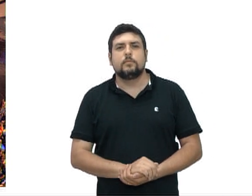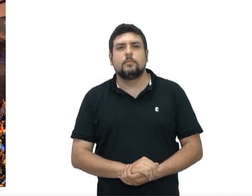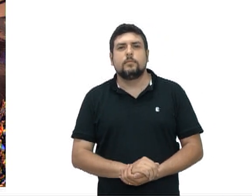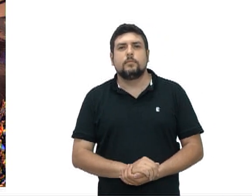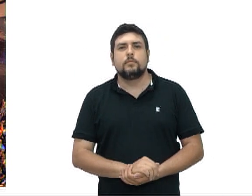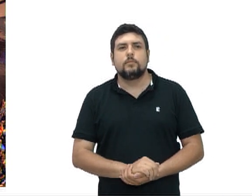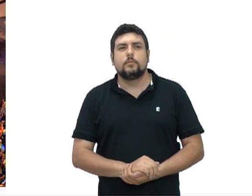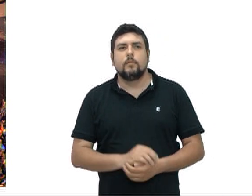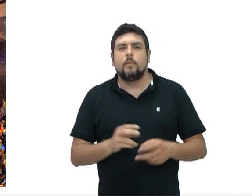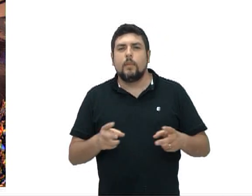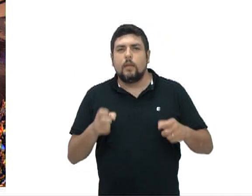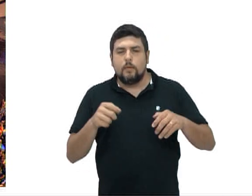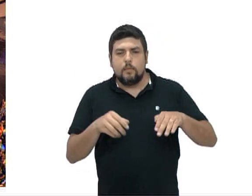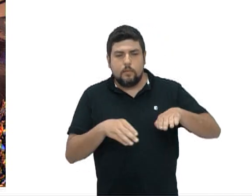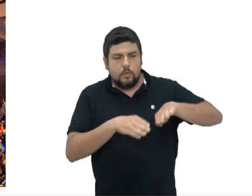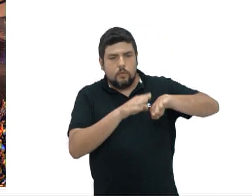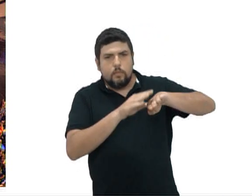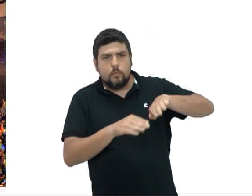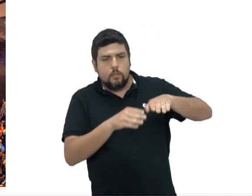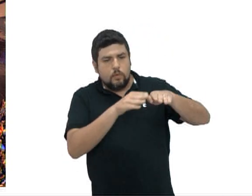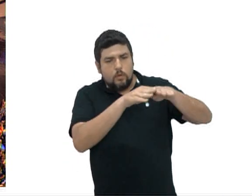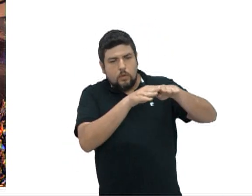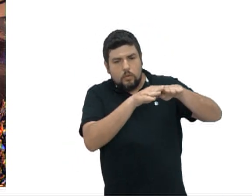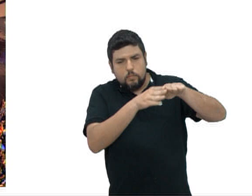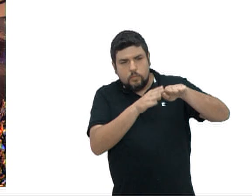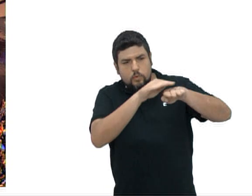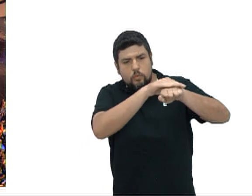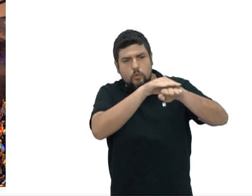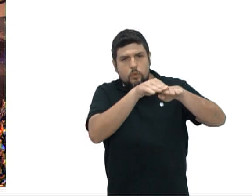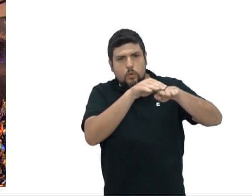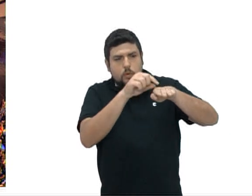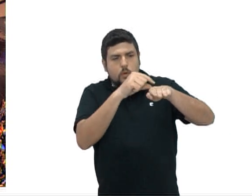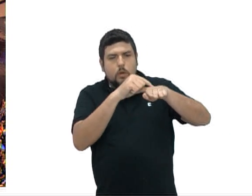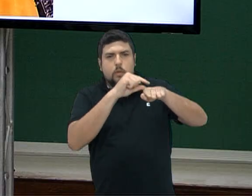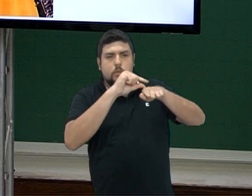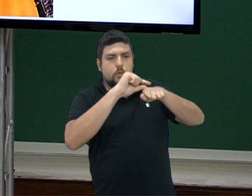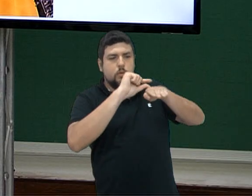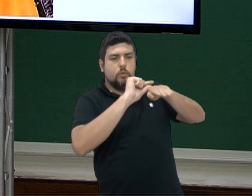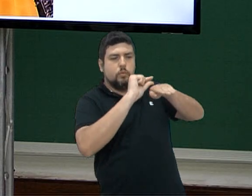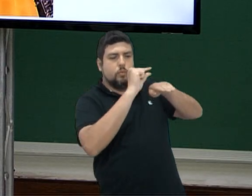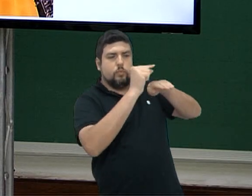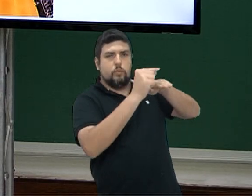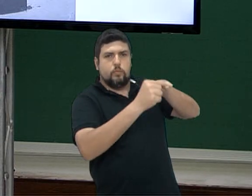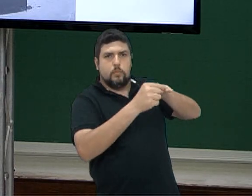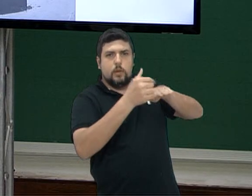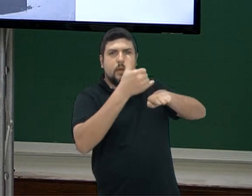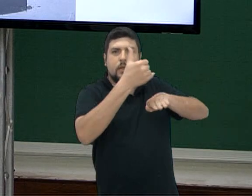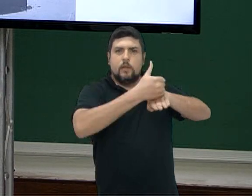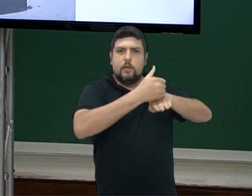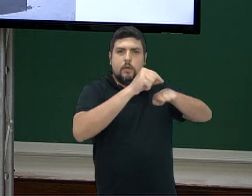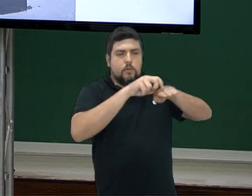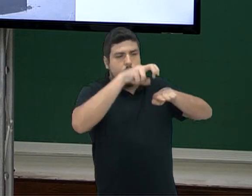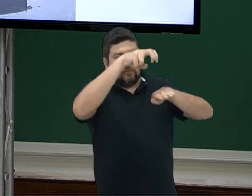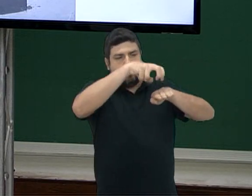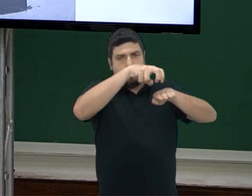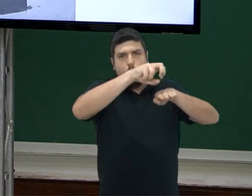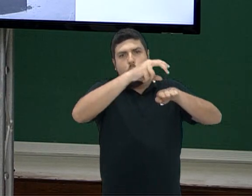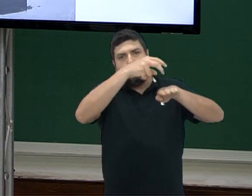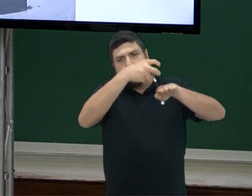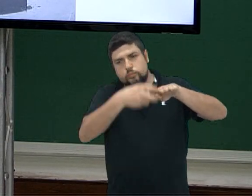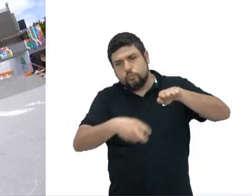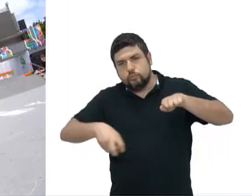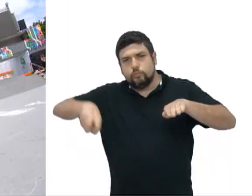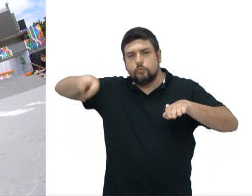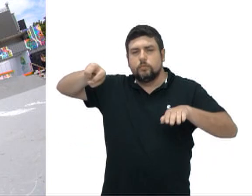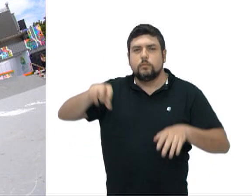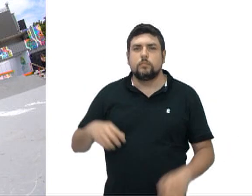lá no cantinho e pode ver aqui, ó. Então, o objetivo é realizar as manobras basicamente nesses dois pontos. Temos